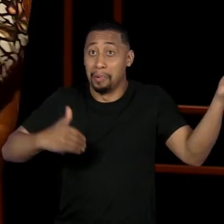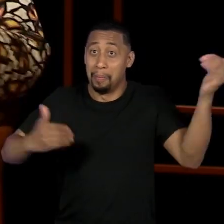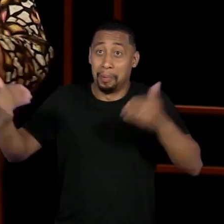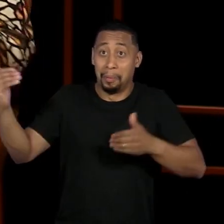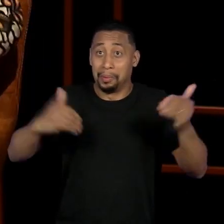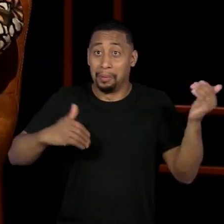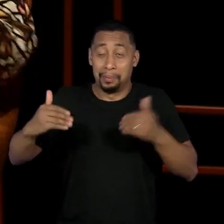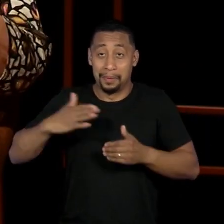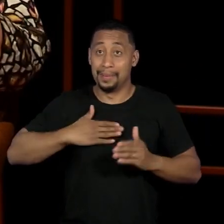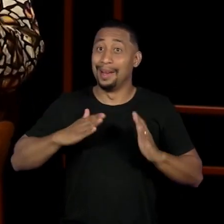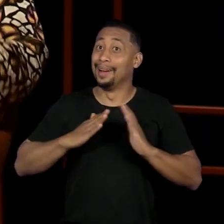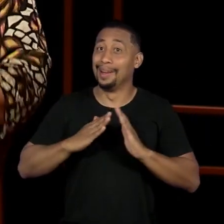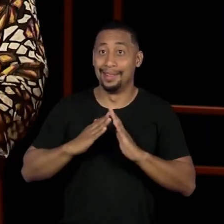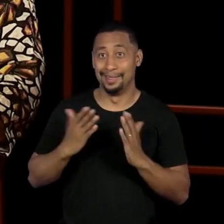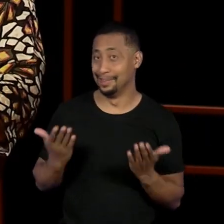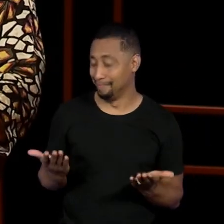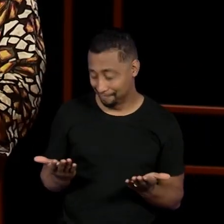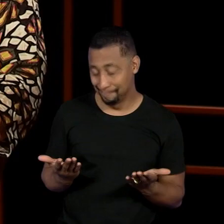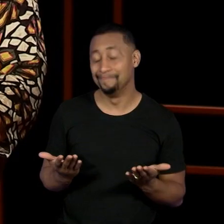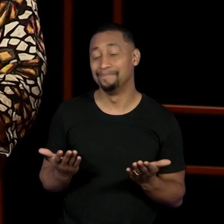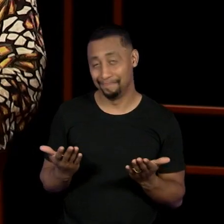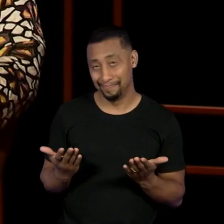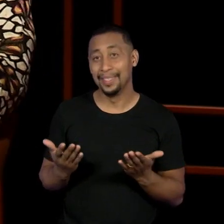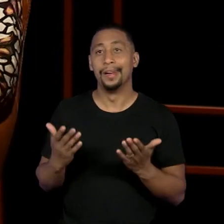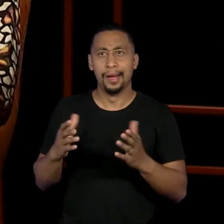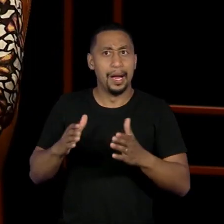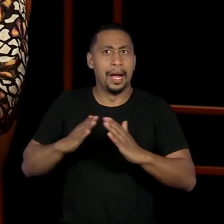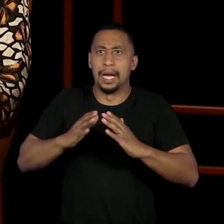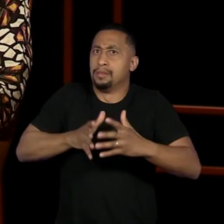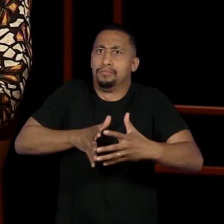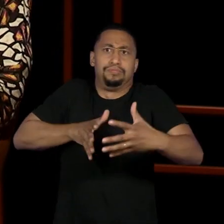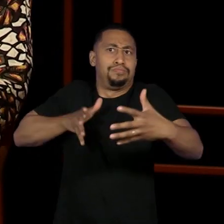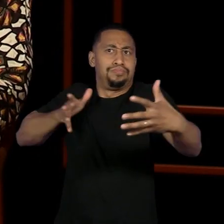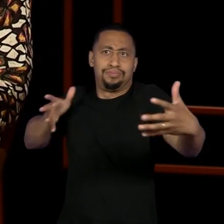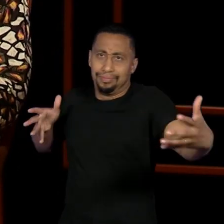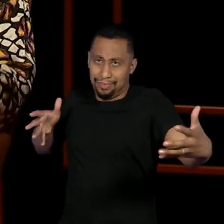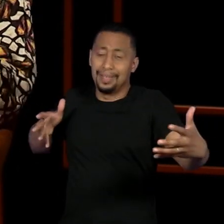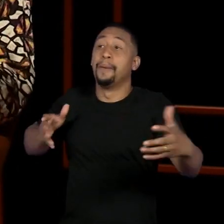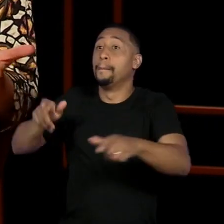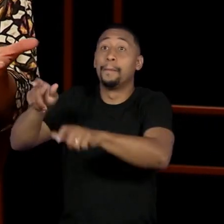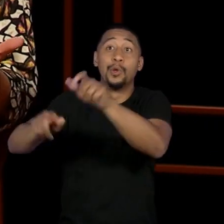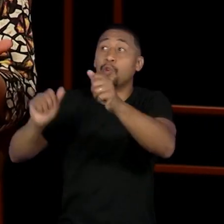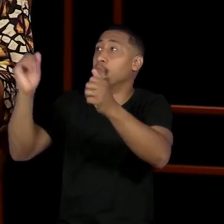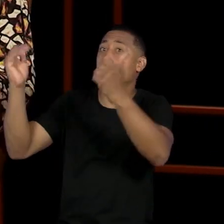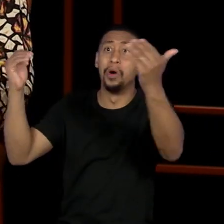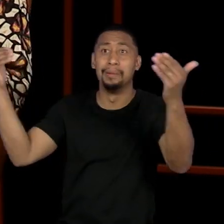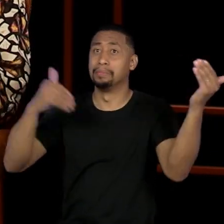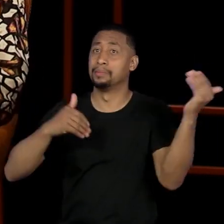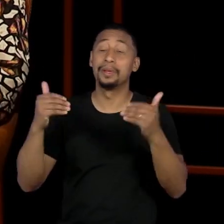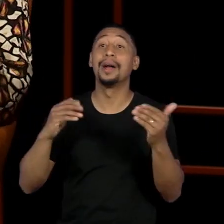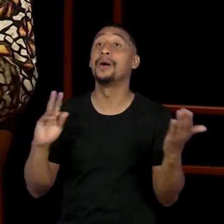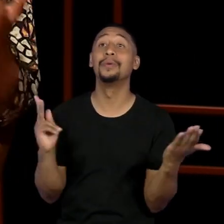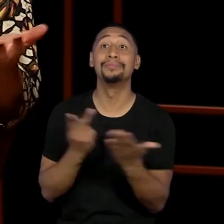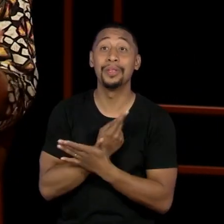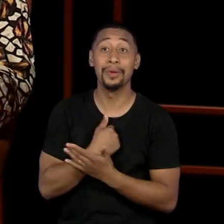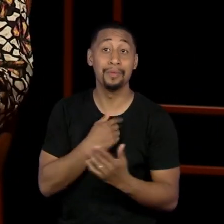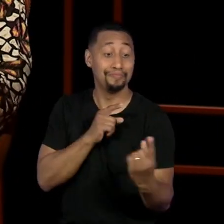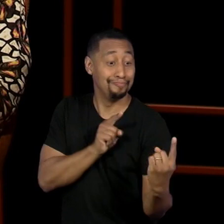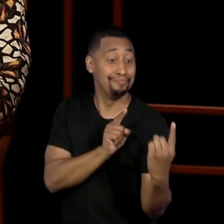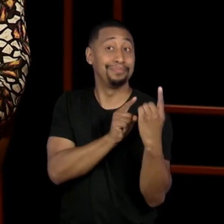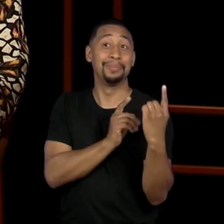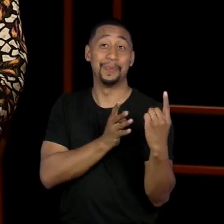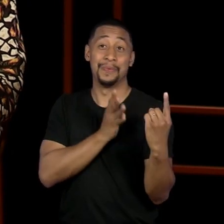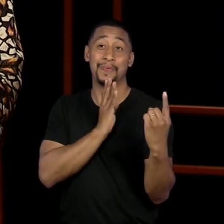Rua da Escola Politécnica, no Príncipe Real. Uma casa enorme. E aí conhecemos o Cleiton e foi assim,